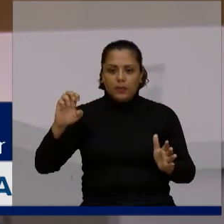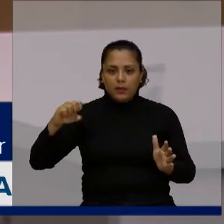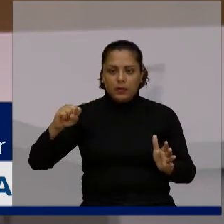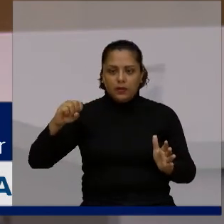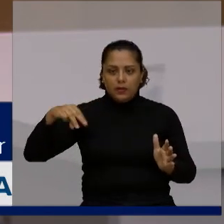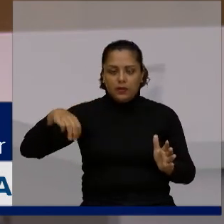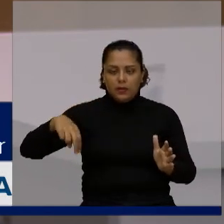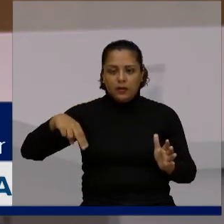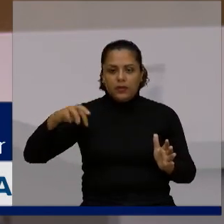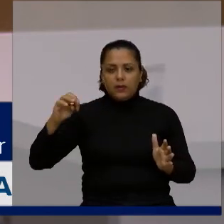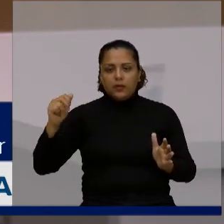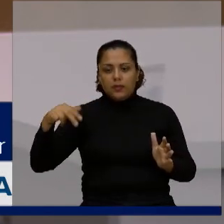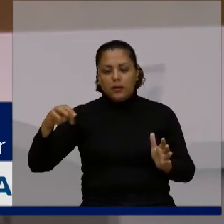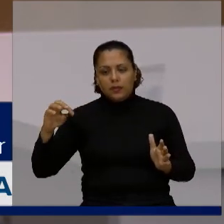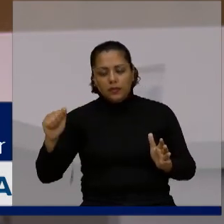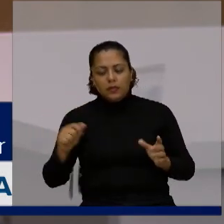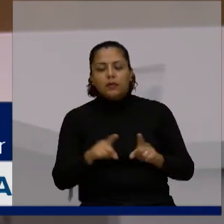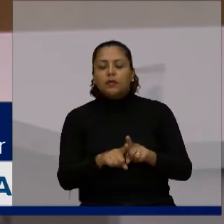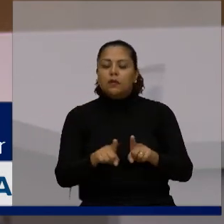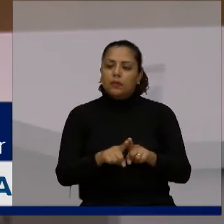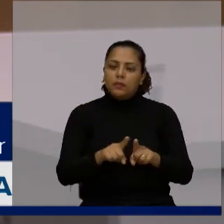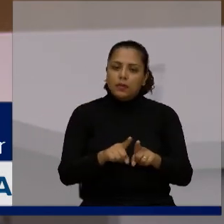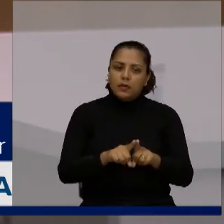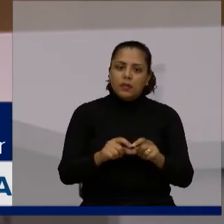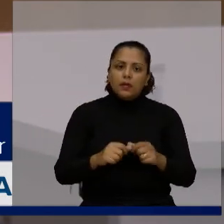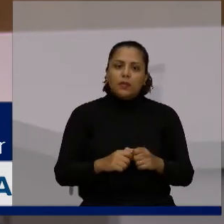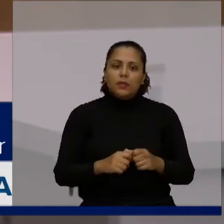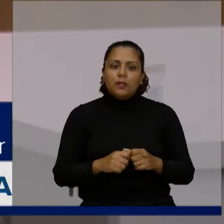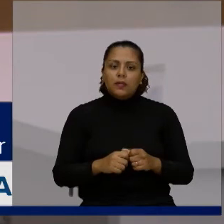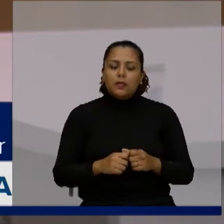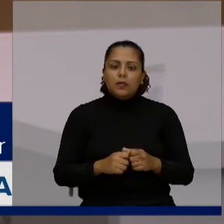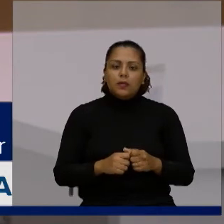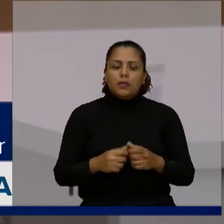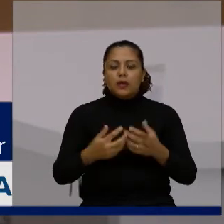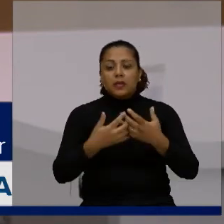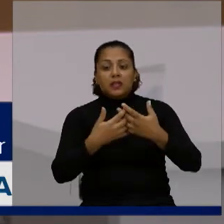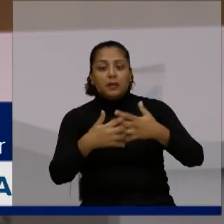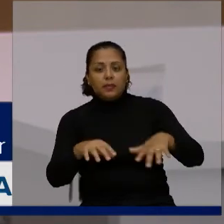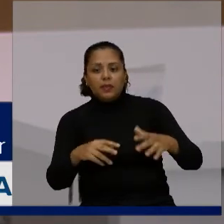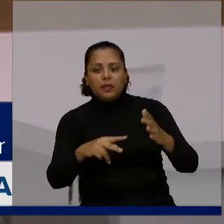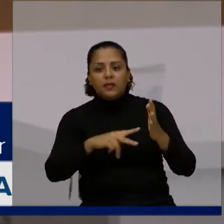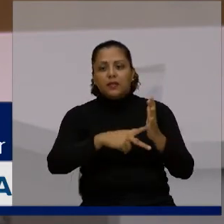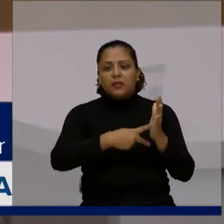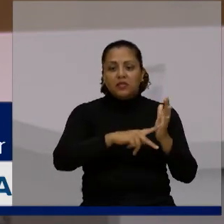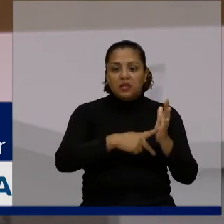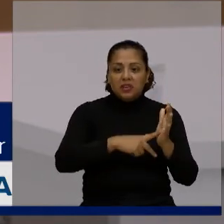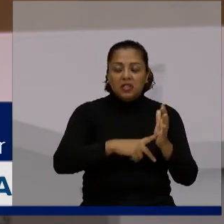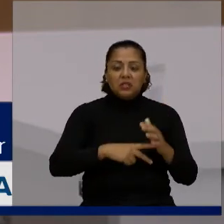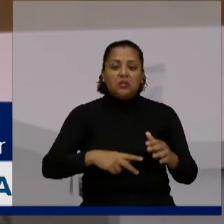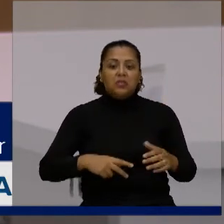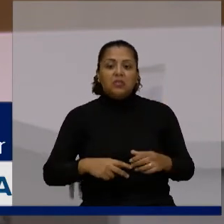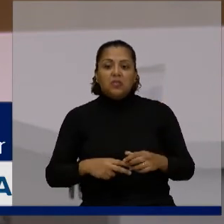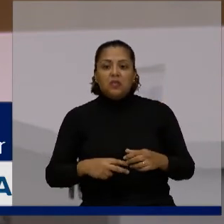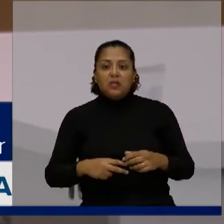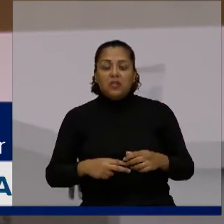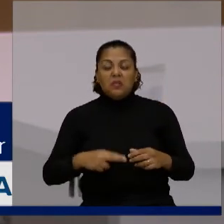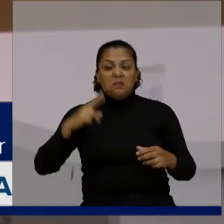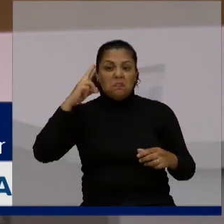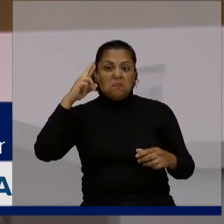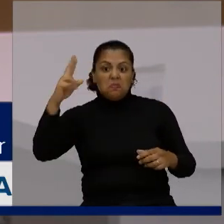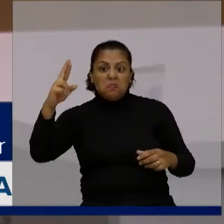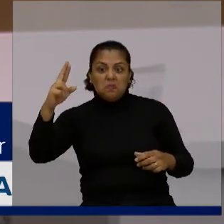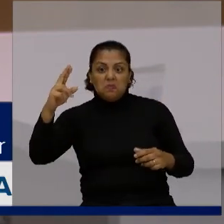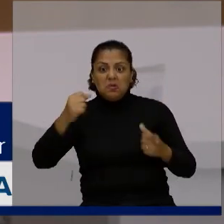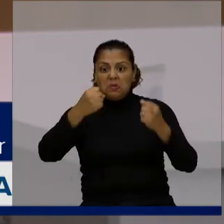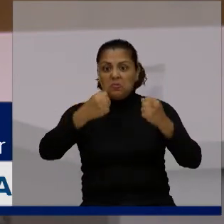positivas, mas que atrapalha o conselho de classe, o sindicato, os donos do poder, que não querem essas mudanças porque vão